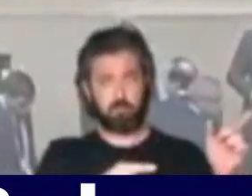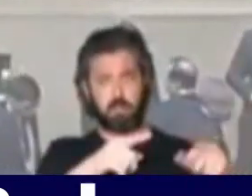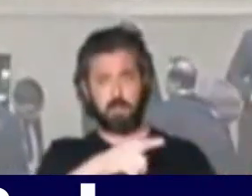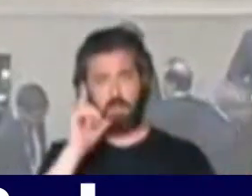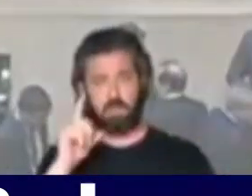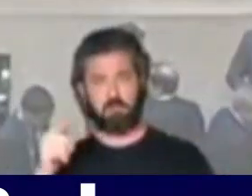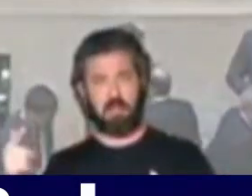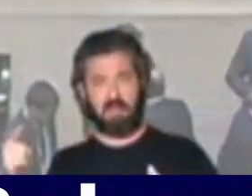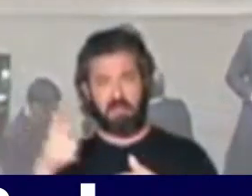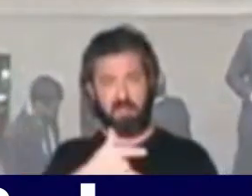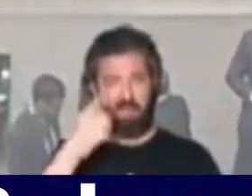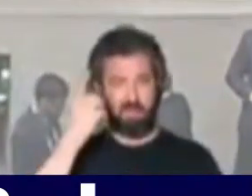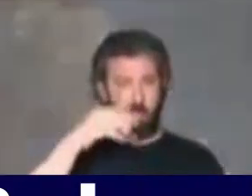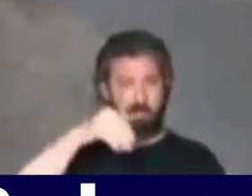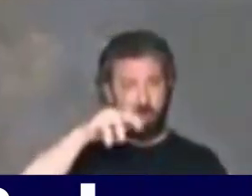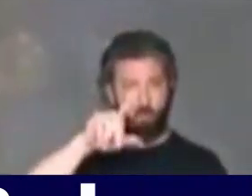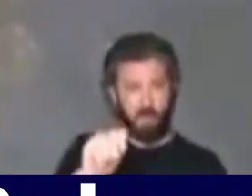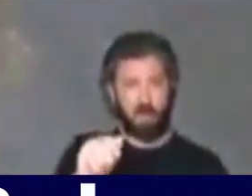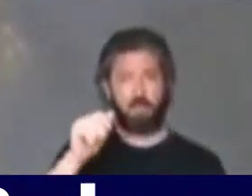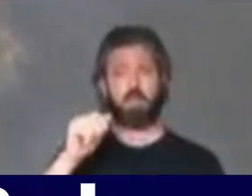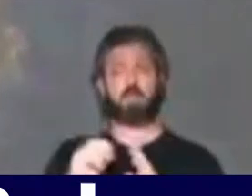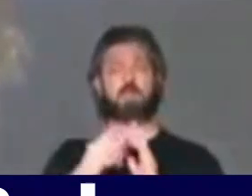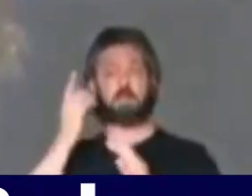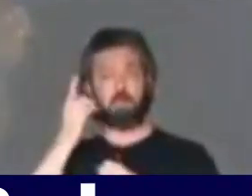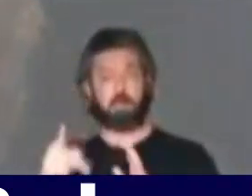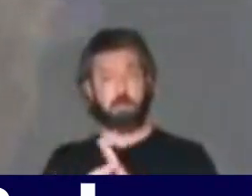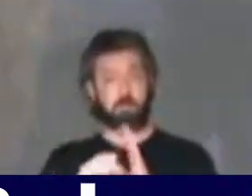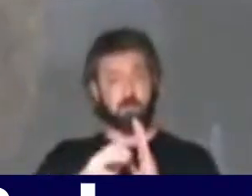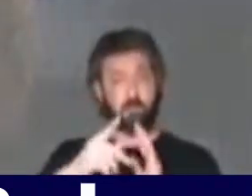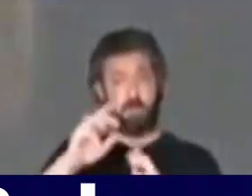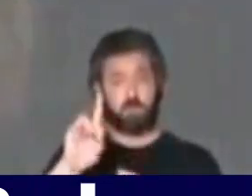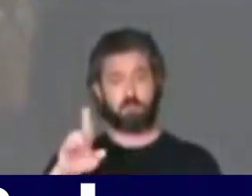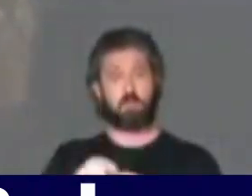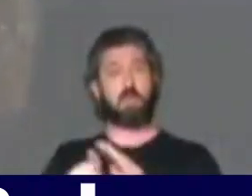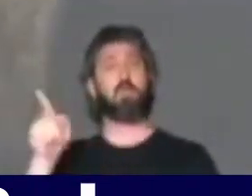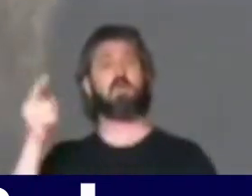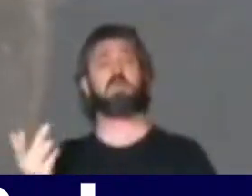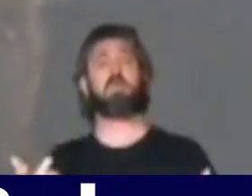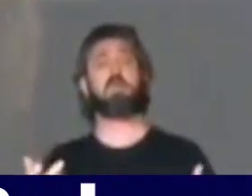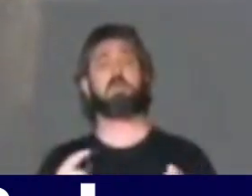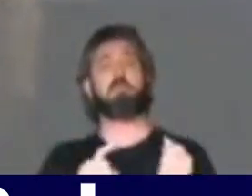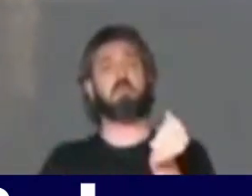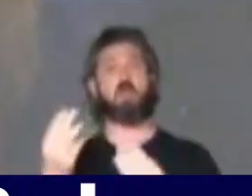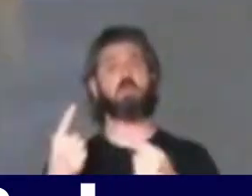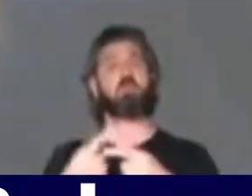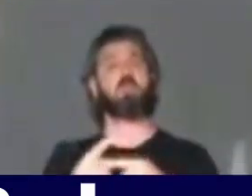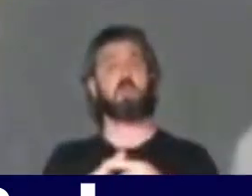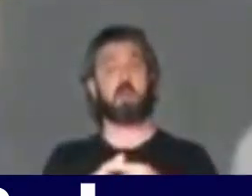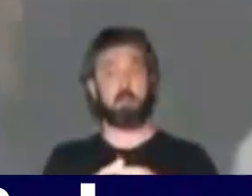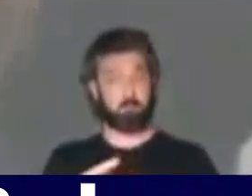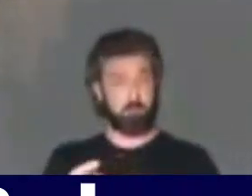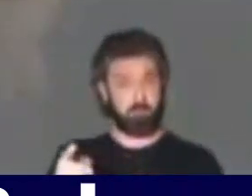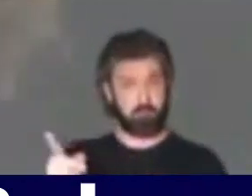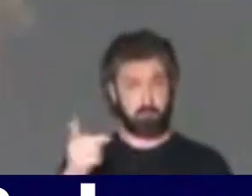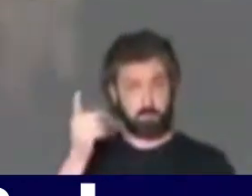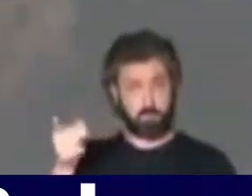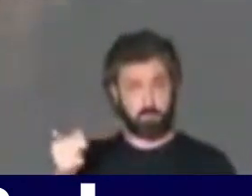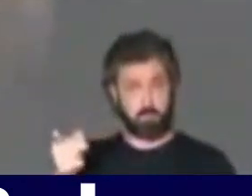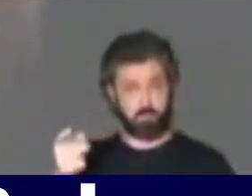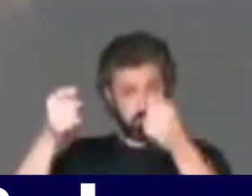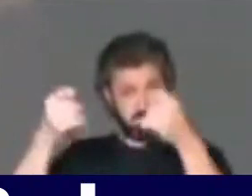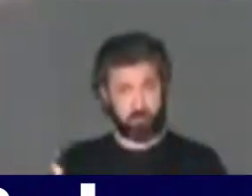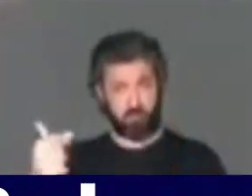agora há pouco para atacar a deputada Manuela e as deputadas do PCdoB, eu queria perguntar para ele, que nervosismo é esse? Será porque o deputado não